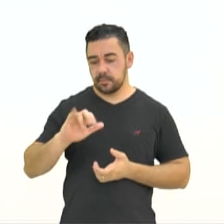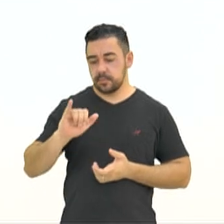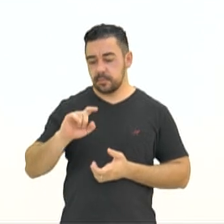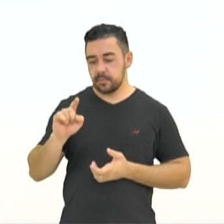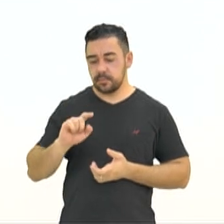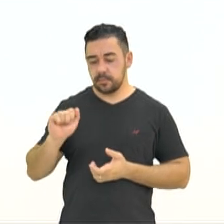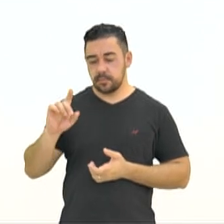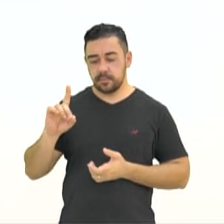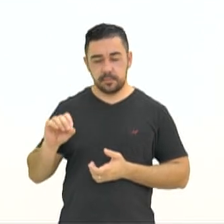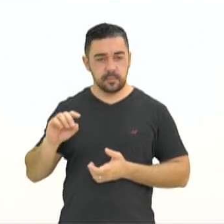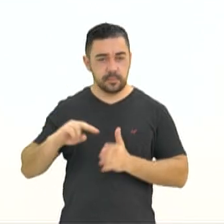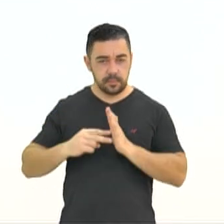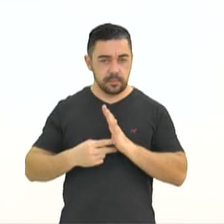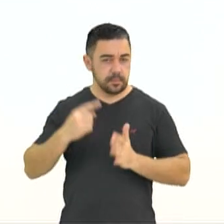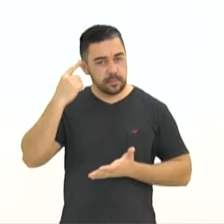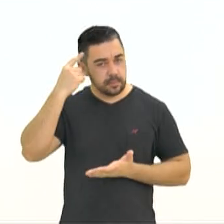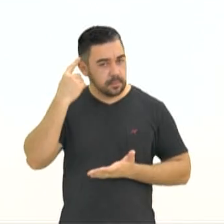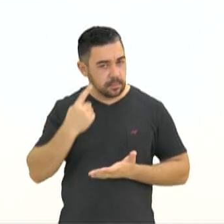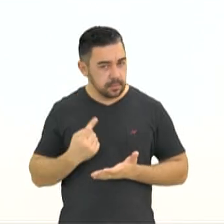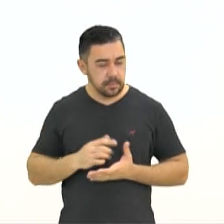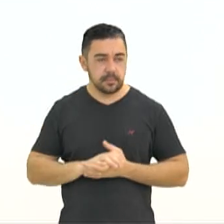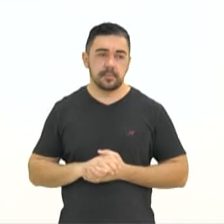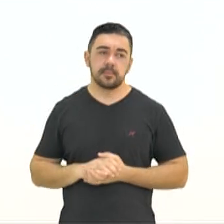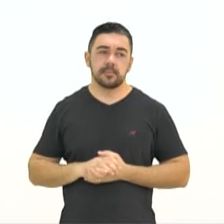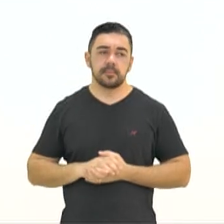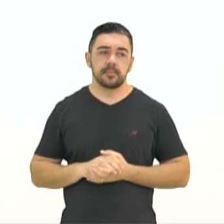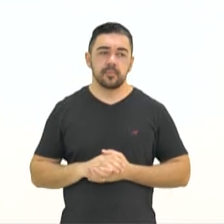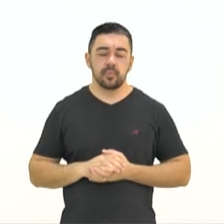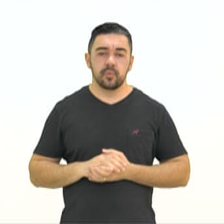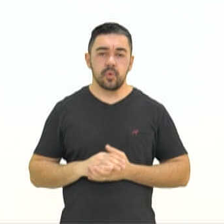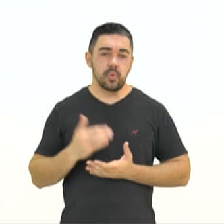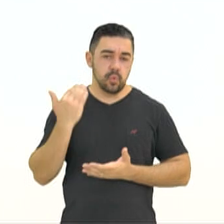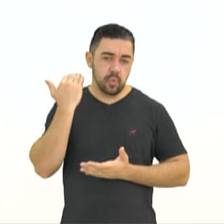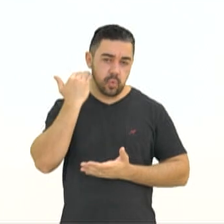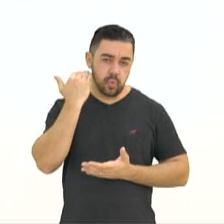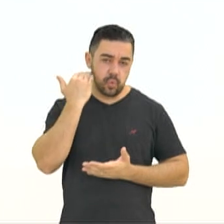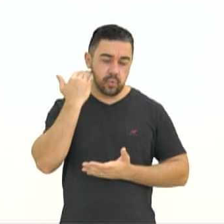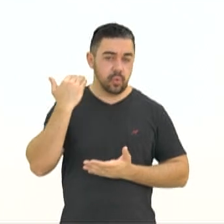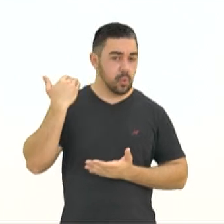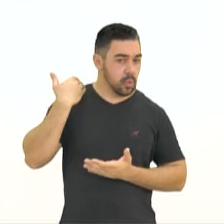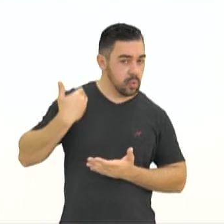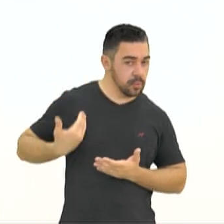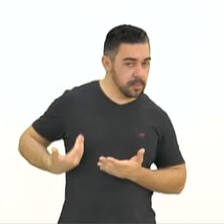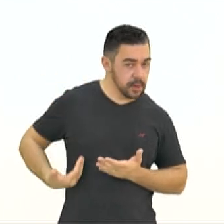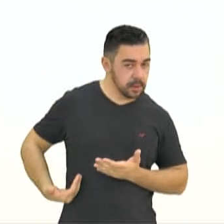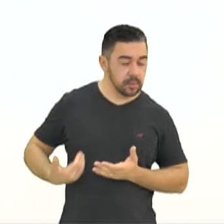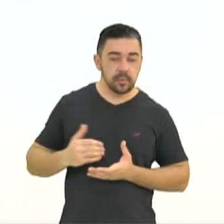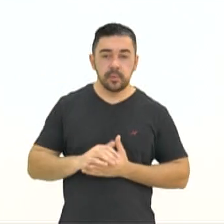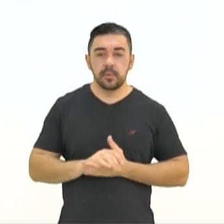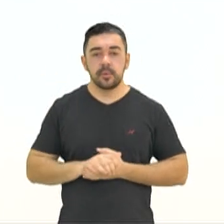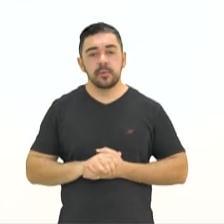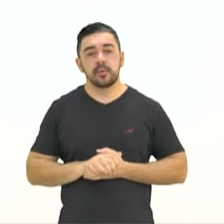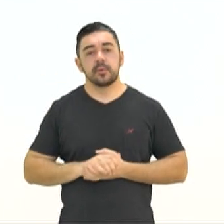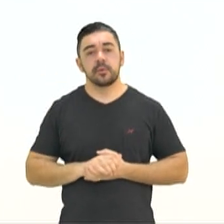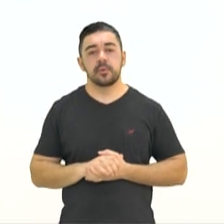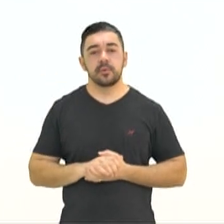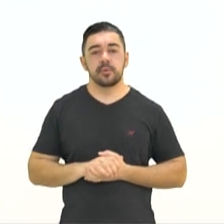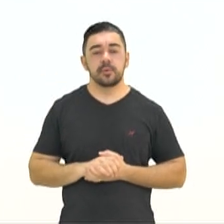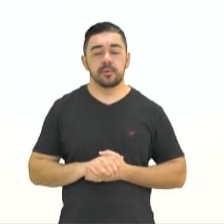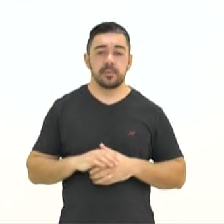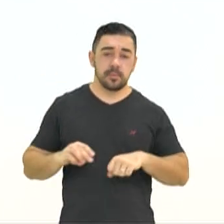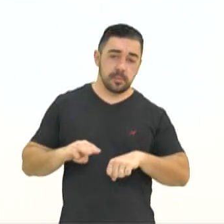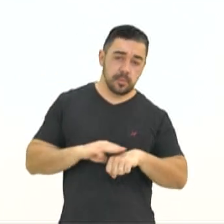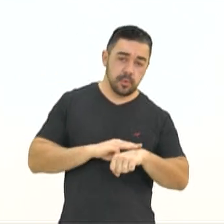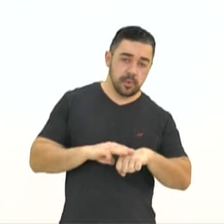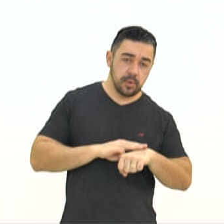cabelo enrolado. Corto ou largo, que é o cabelo curto ou um cabelo comprido, longo. Moreno